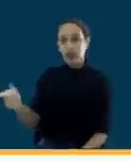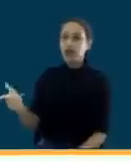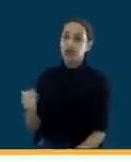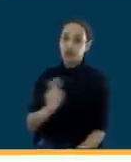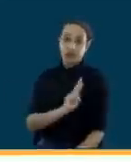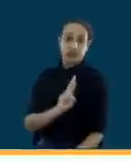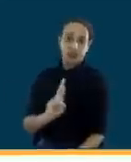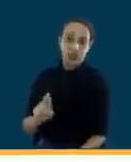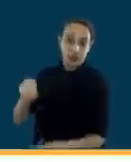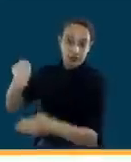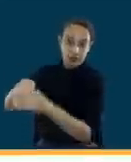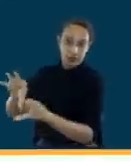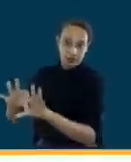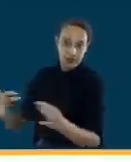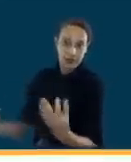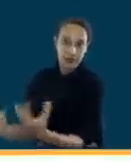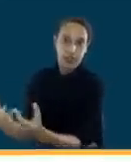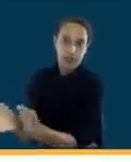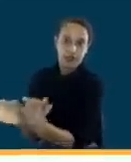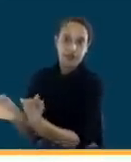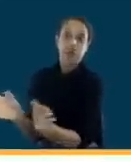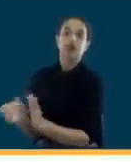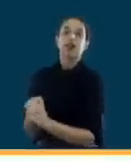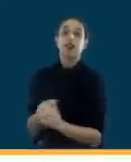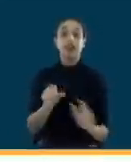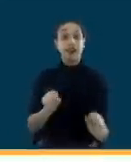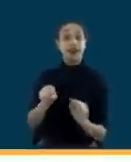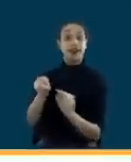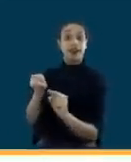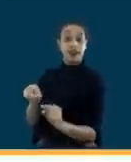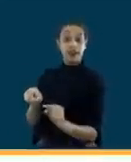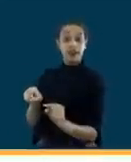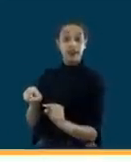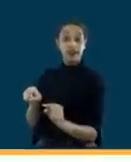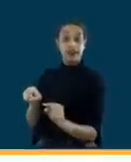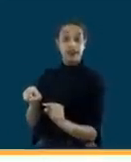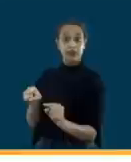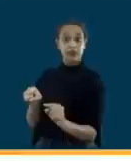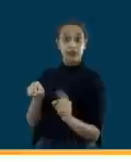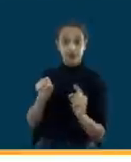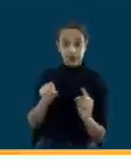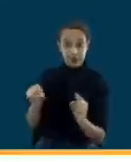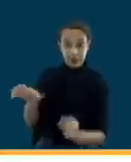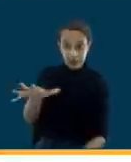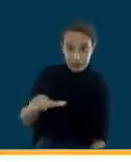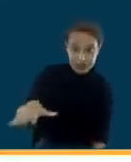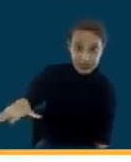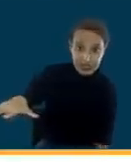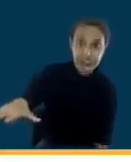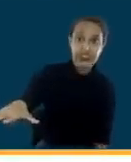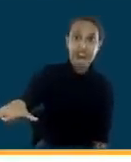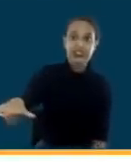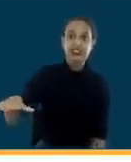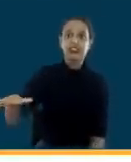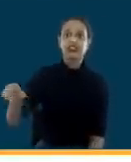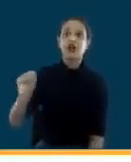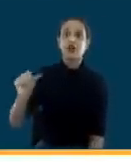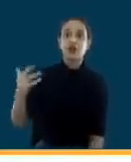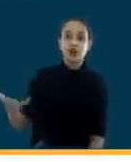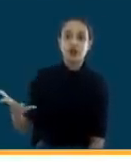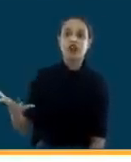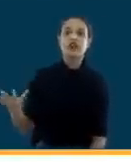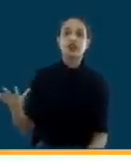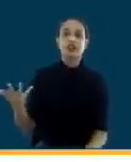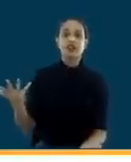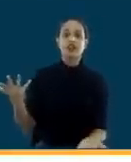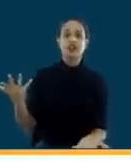dentro da sua própria organização, e esse sagrado está no solo. Esse sagrado está na árvore, esse sagrado está na semente crioula, esse sagrado está no